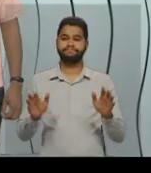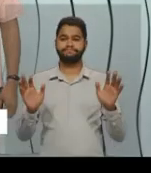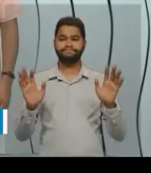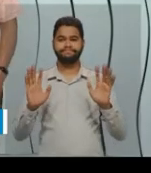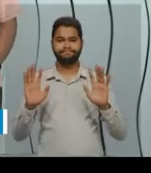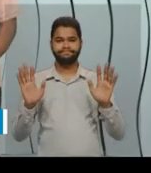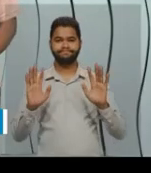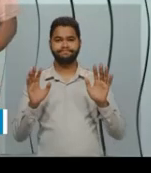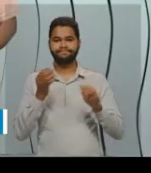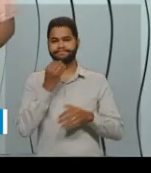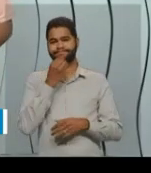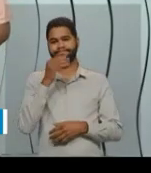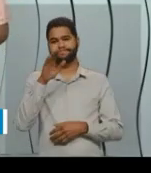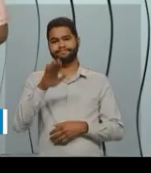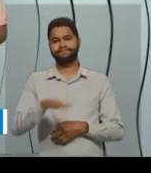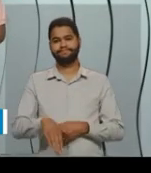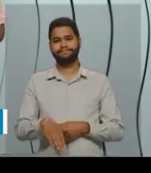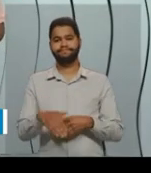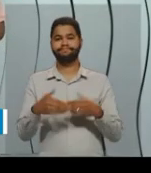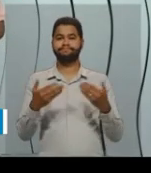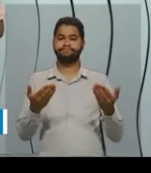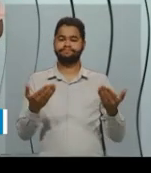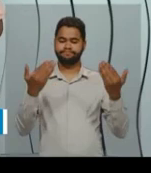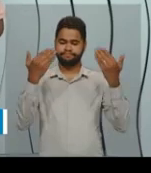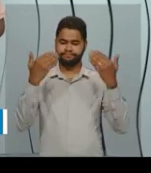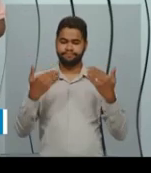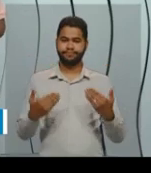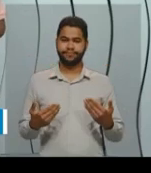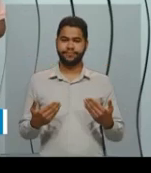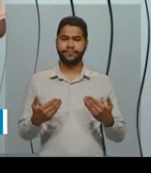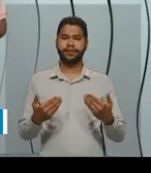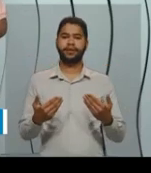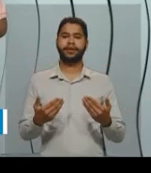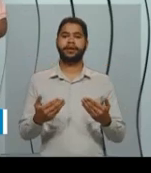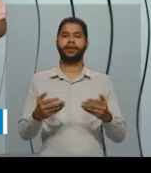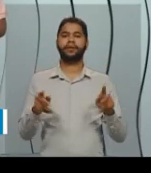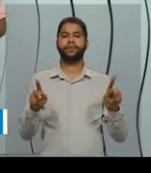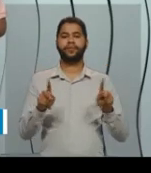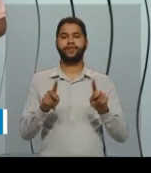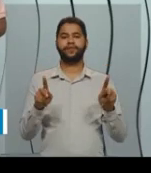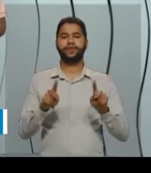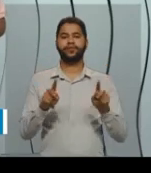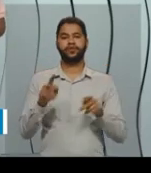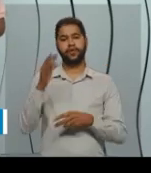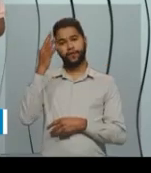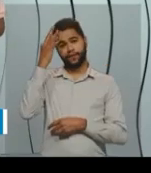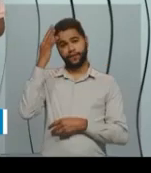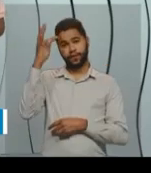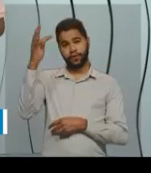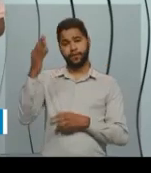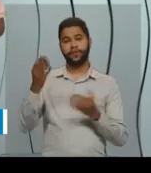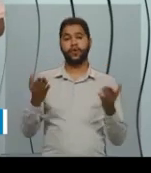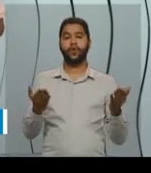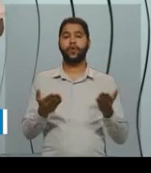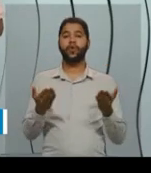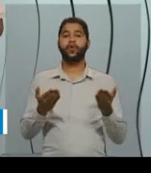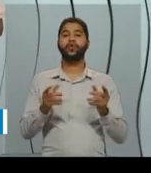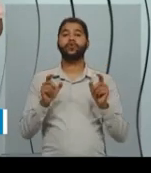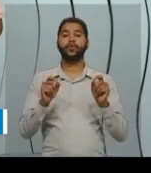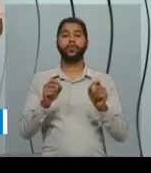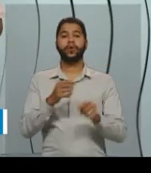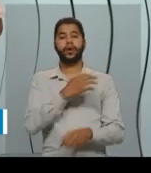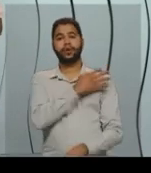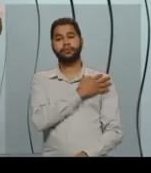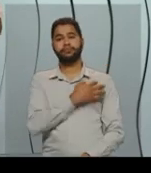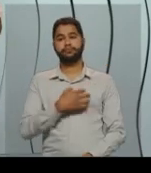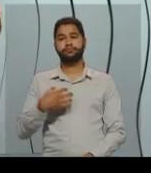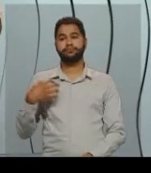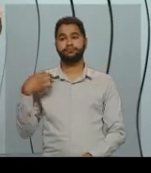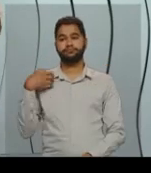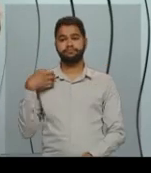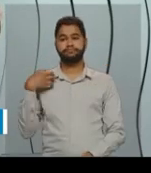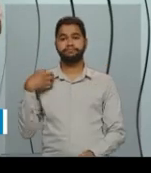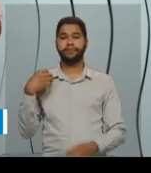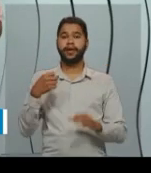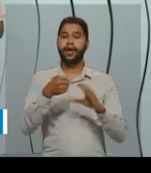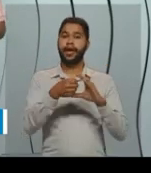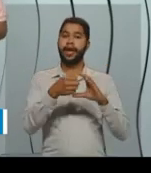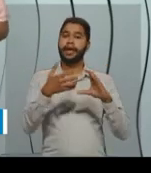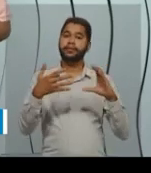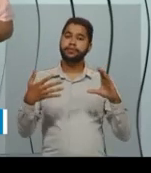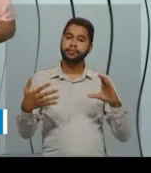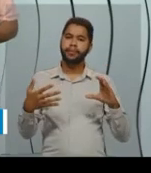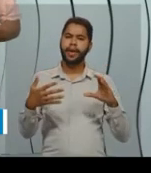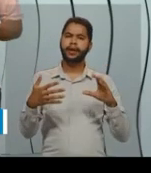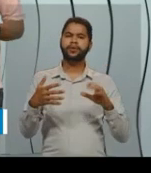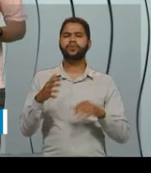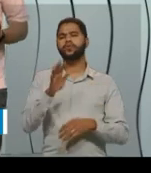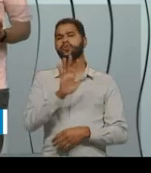galera, boa tarde. Eu sou Romildo Calixto, sou professor de filosofia e hoje nós vamos falar de Aristóteles, aspectos gerais da